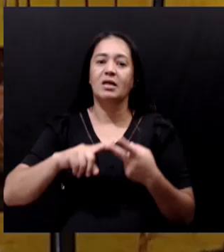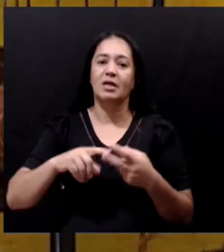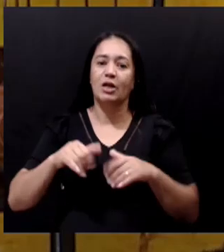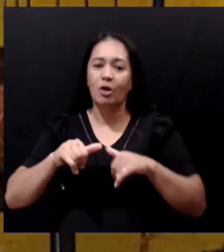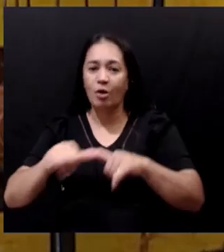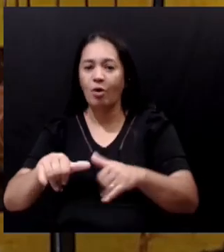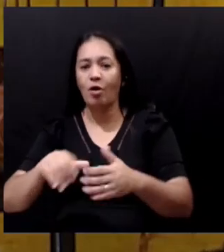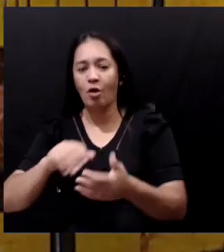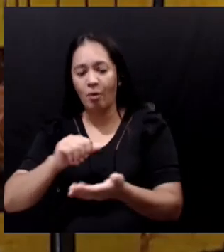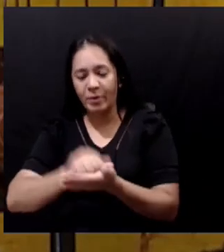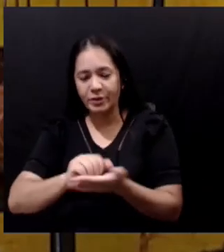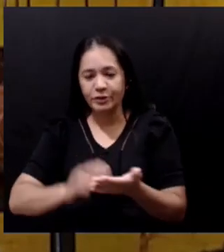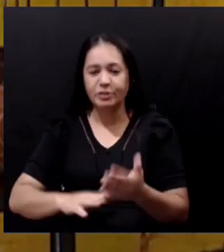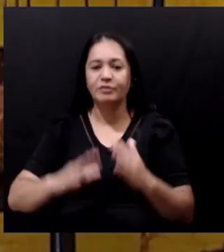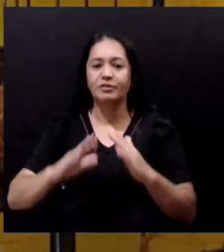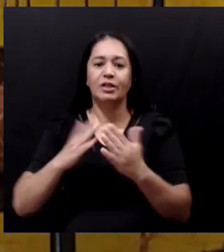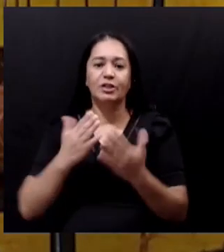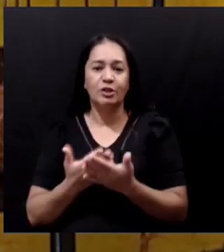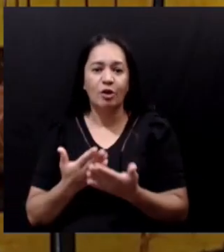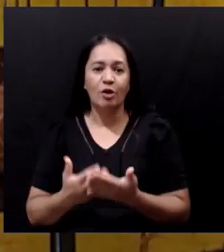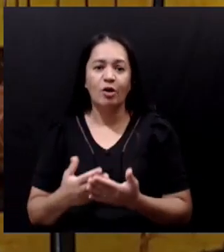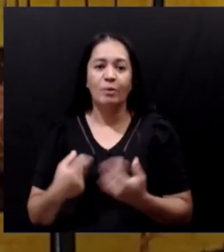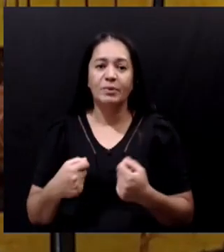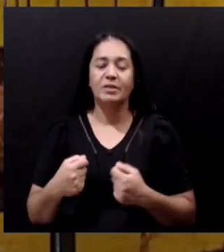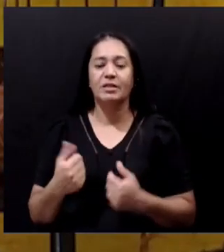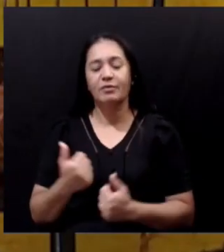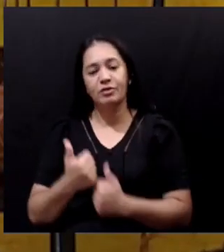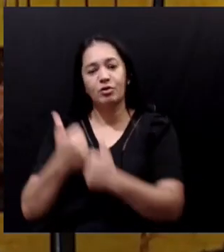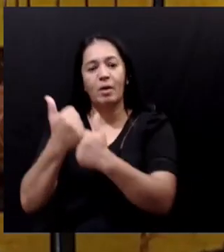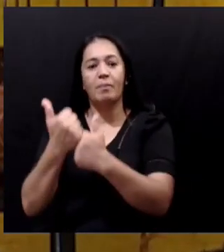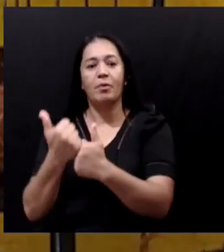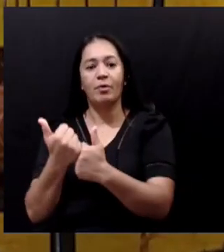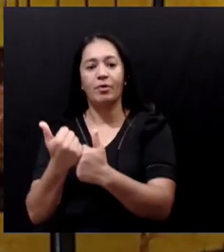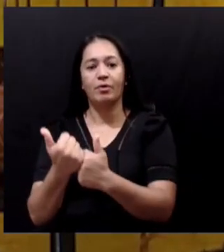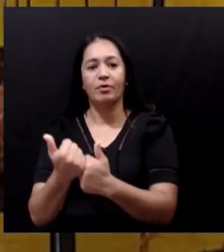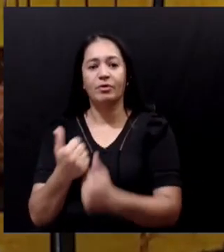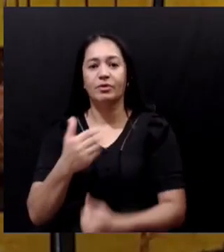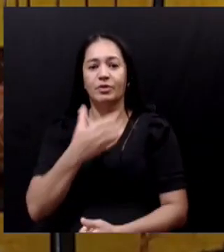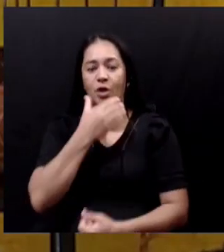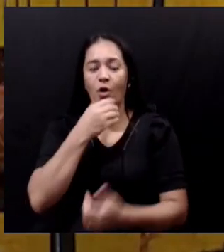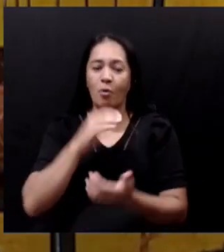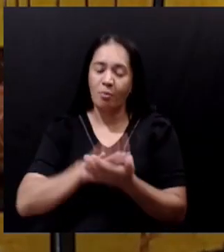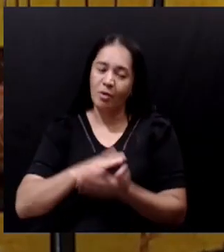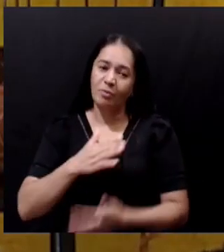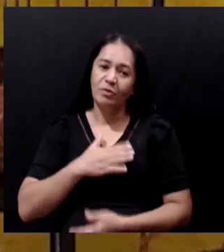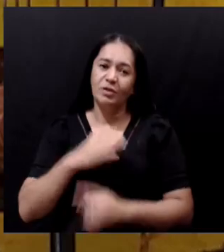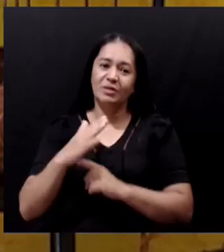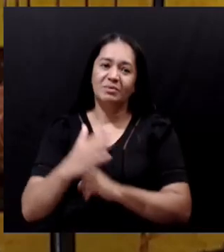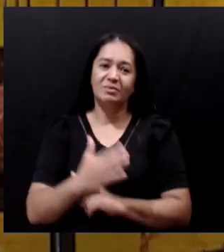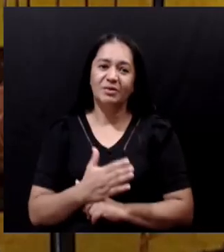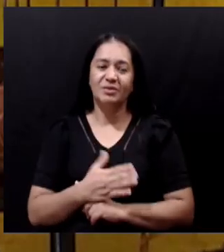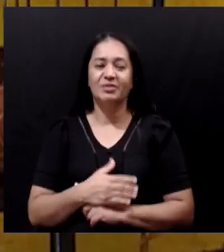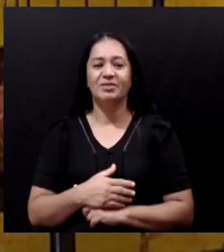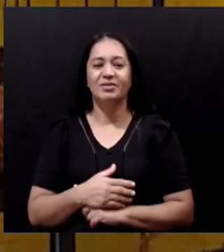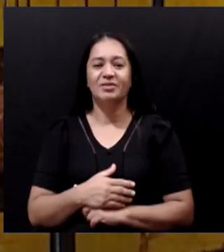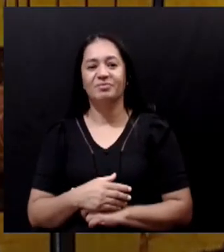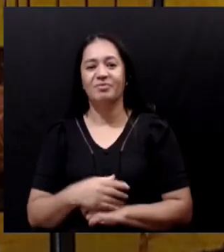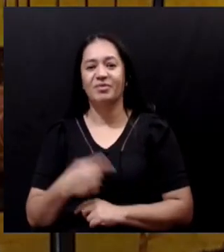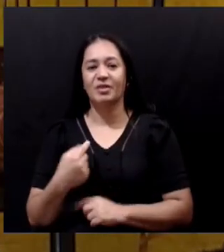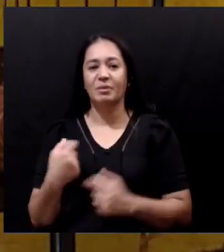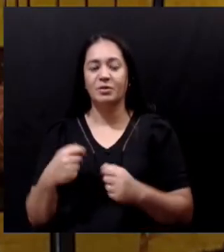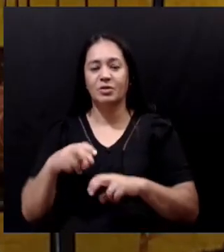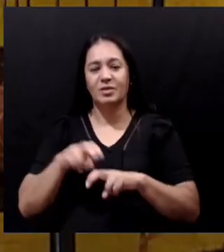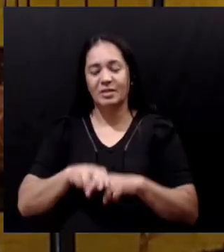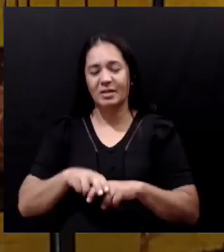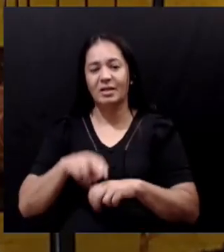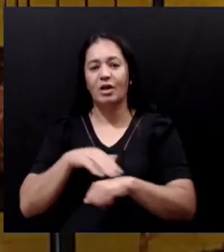sozinho. Eu precisava de um apoio que fosse o meu esposo, né, para me ajudar. Aí a gente teve que sentar e conversar. Não